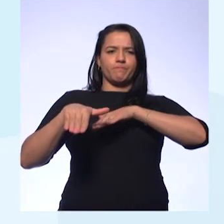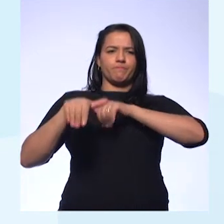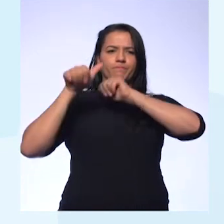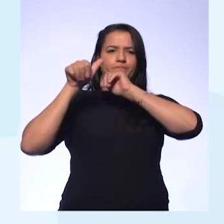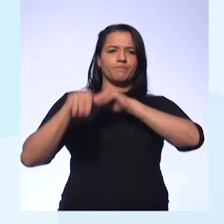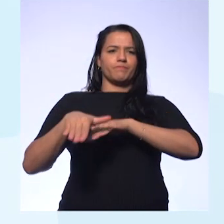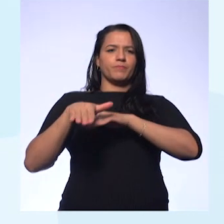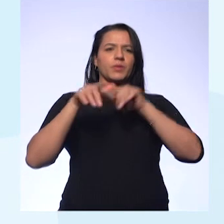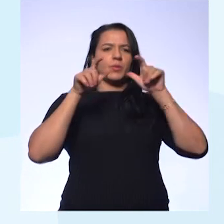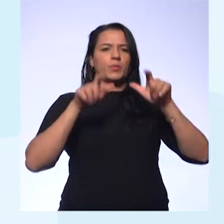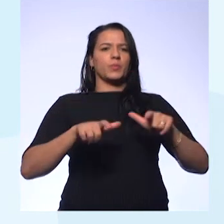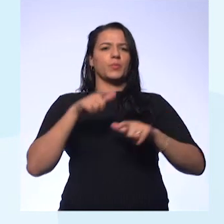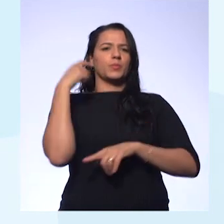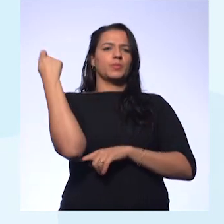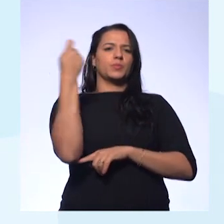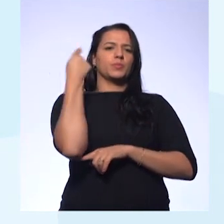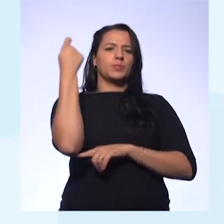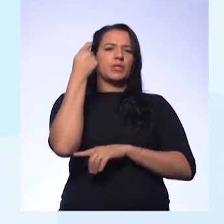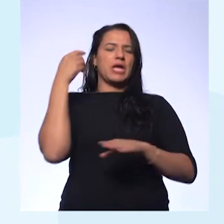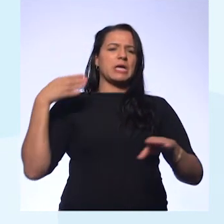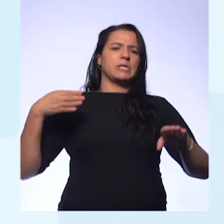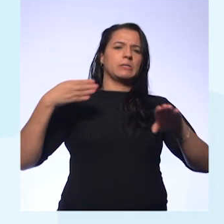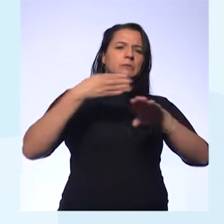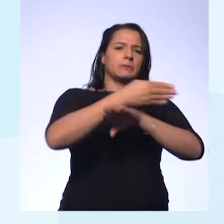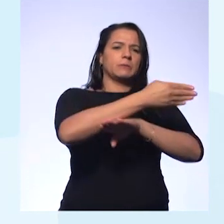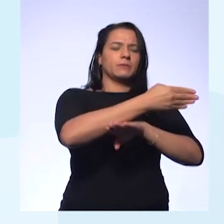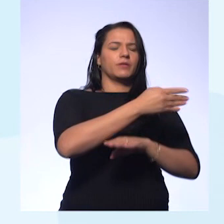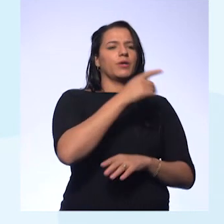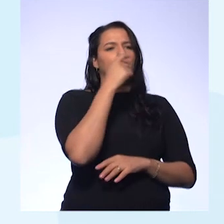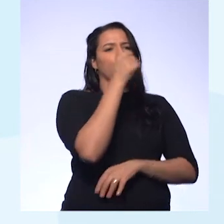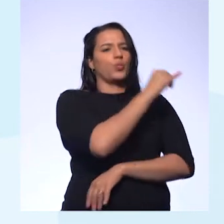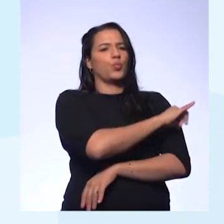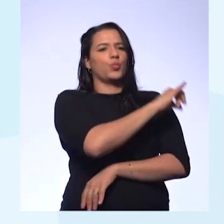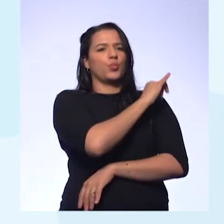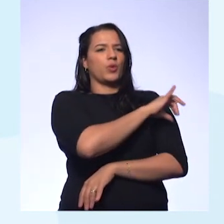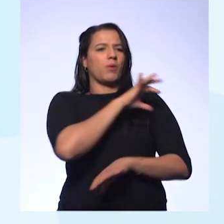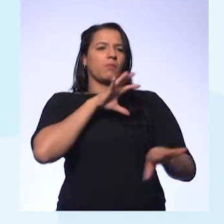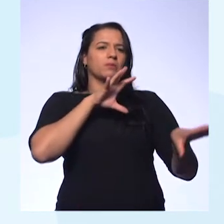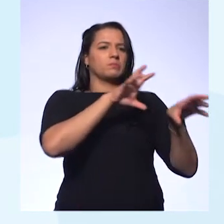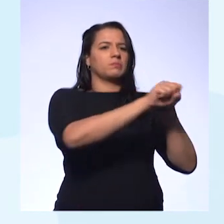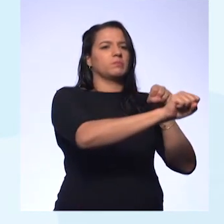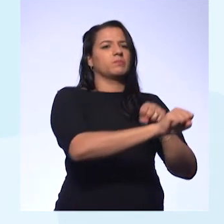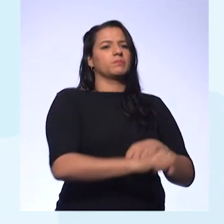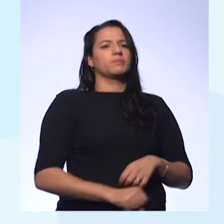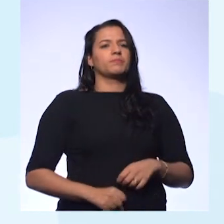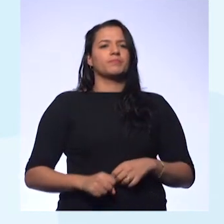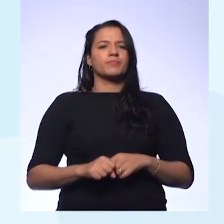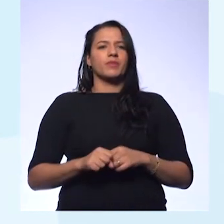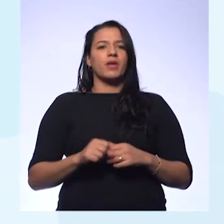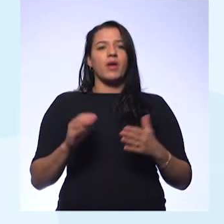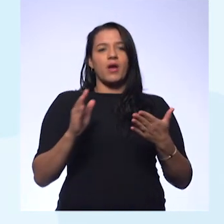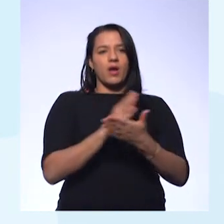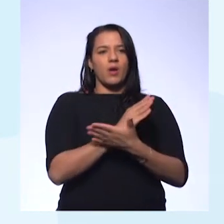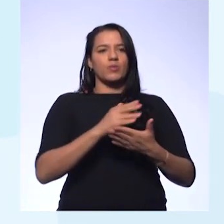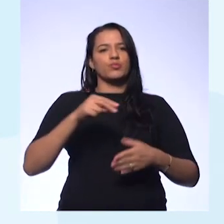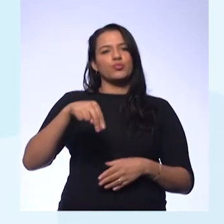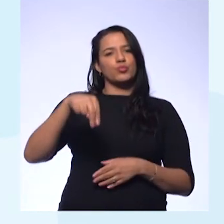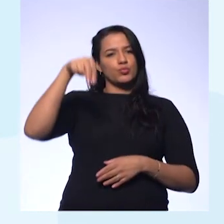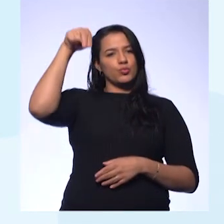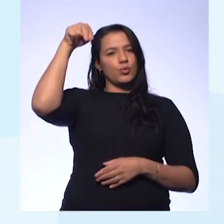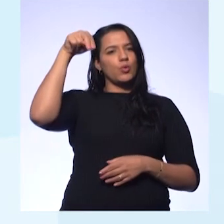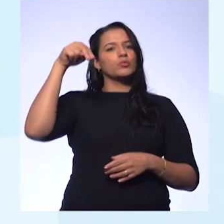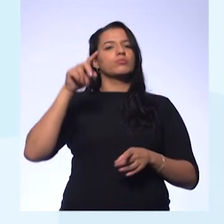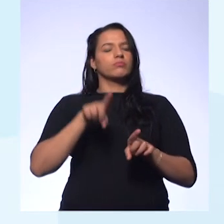Sul rumo ao Rio de Janeiro com a intenção de tomar o poder. Tropas do norte também se